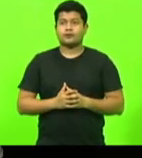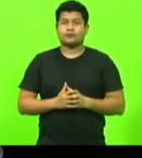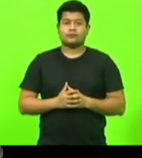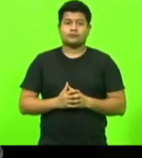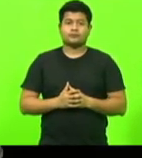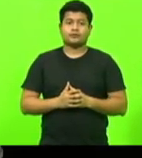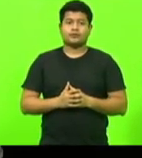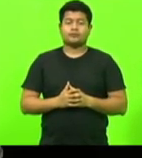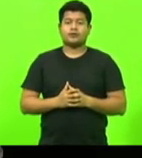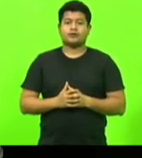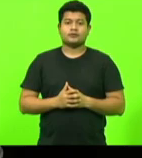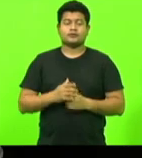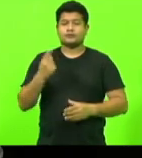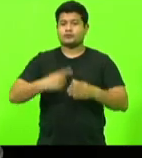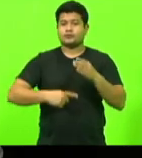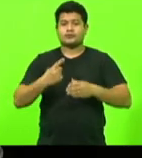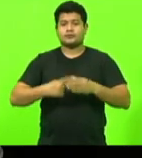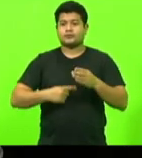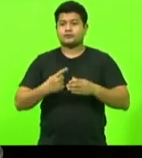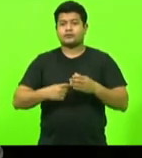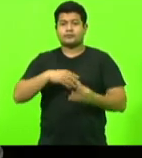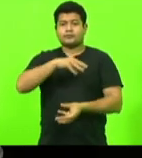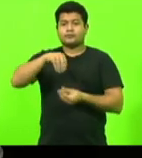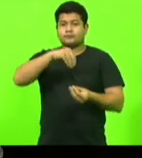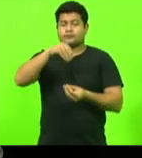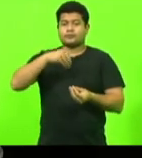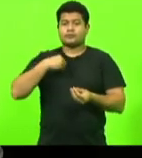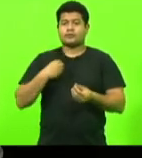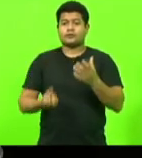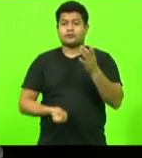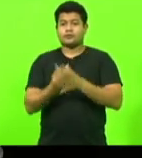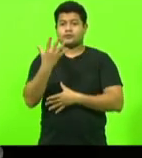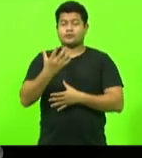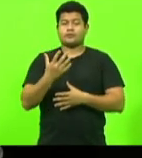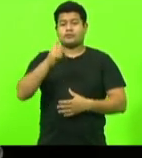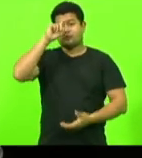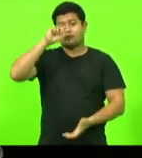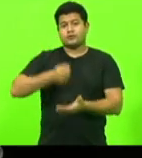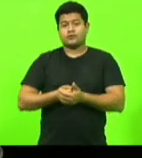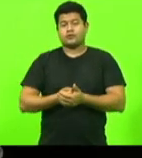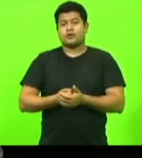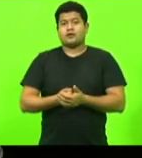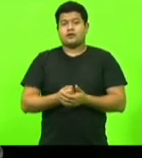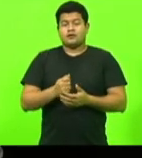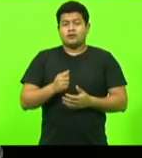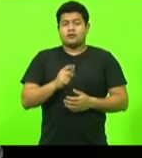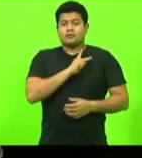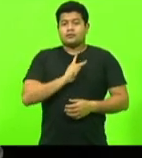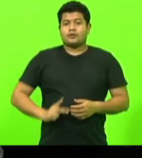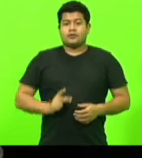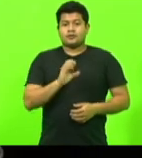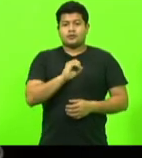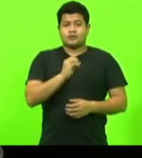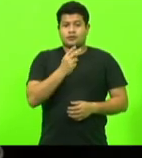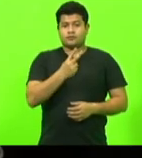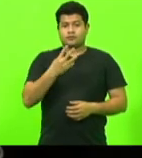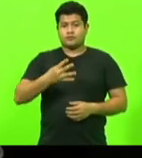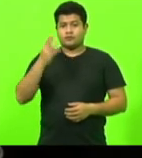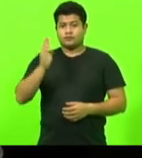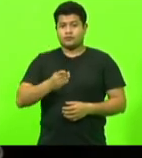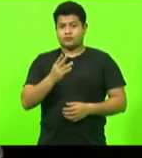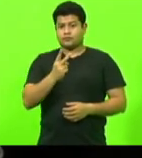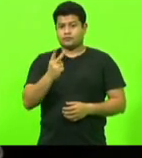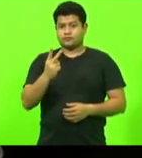A comissão mista, constituída por meio do ato da presidência 024-2021, firmado pelo